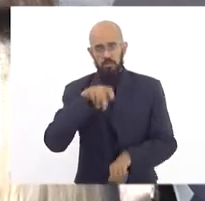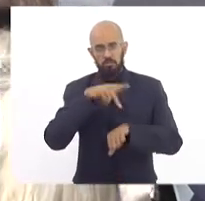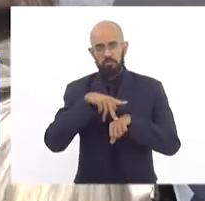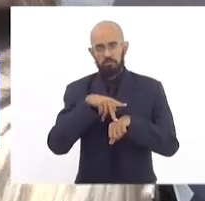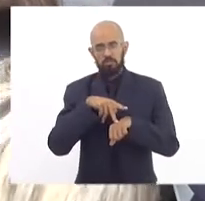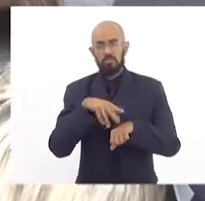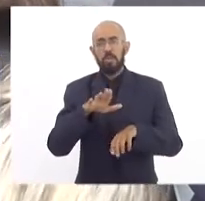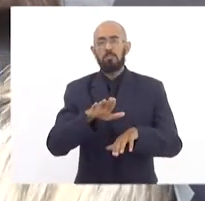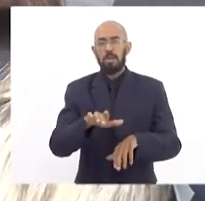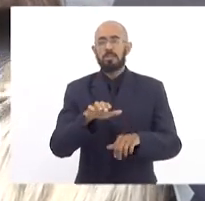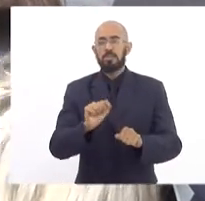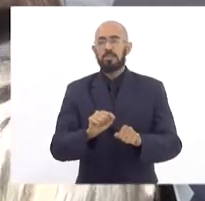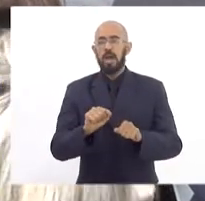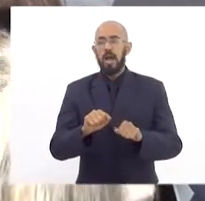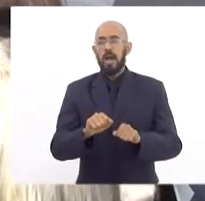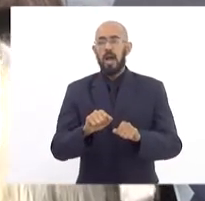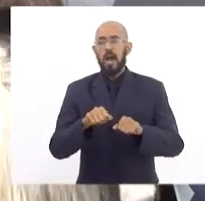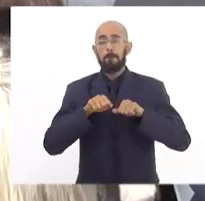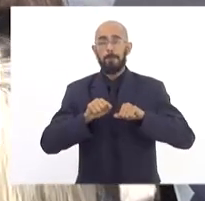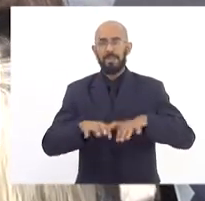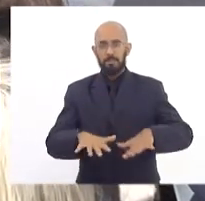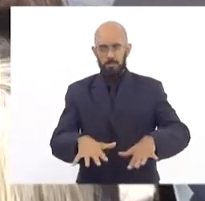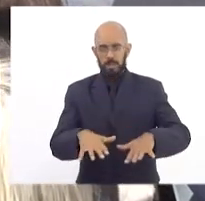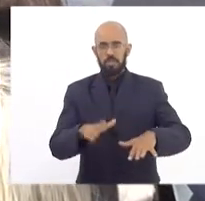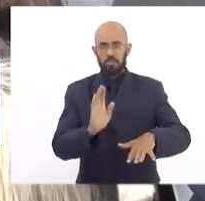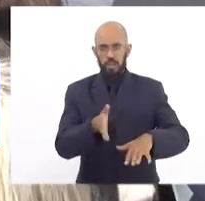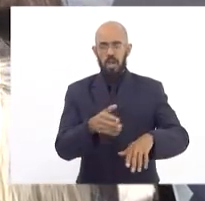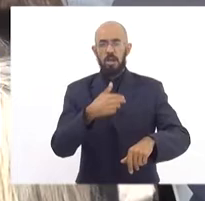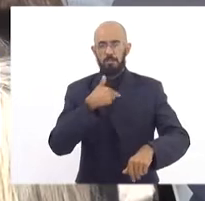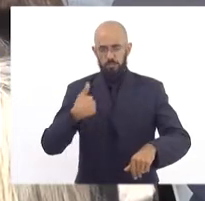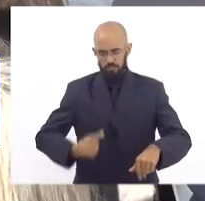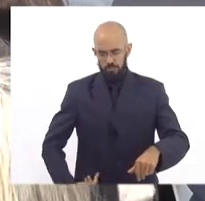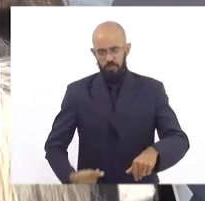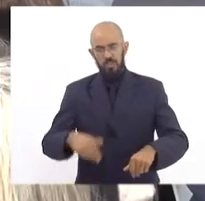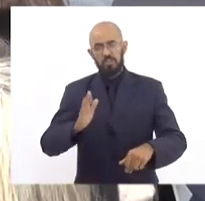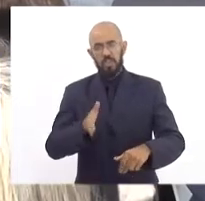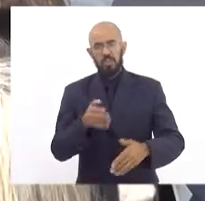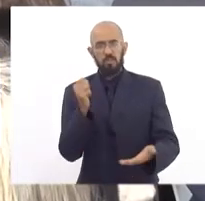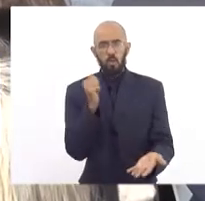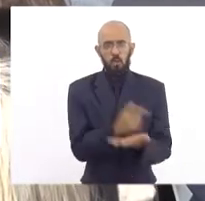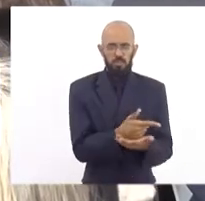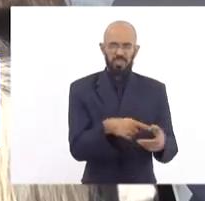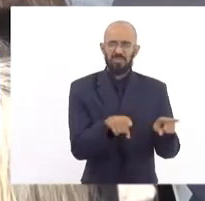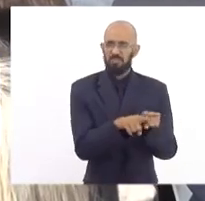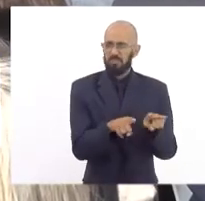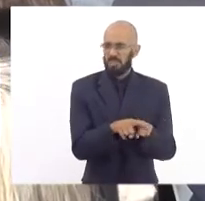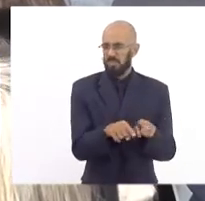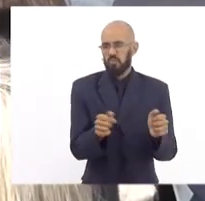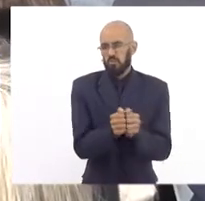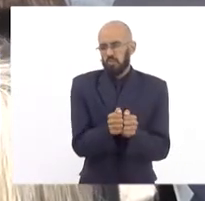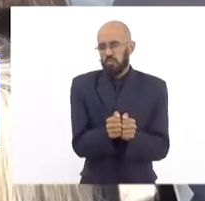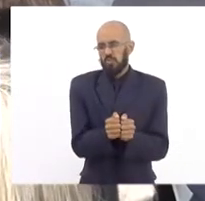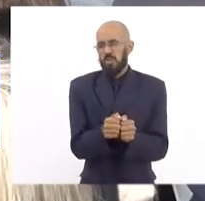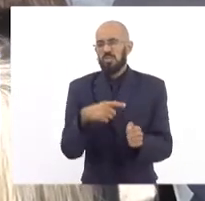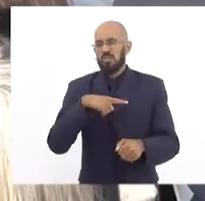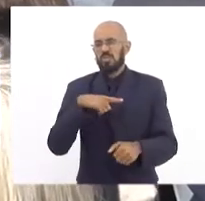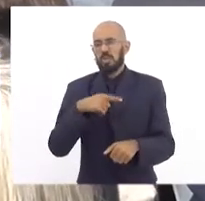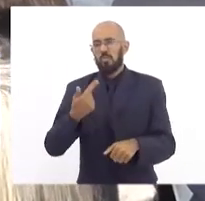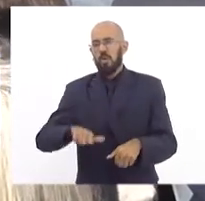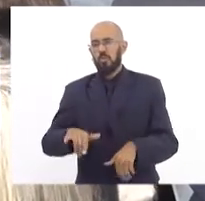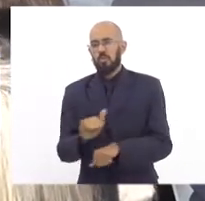exemplo, que é a maior exportadora, já estava dificultando a exportação dos fertilizantes. E nós temos aí uma outra